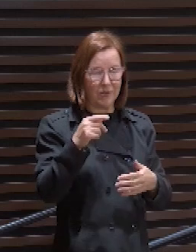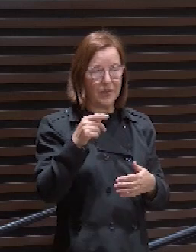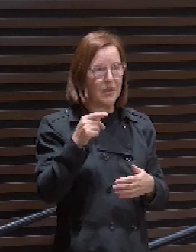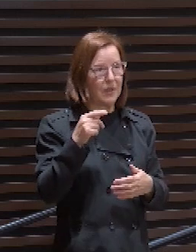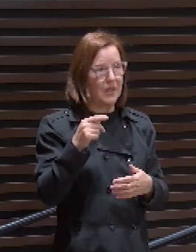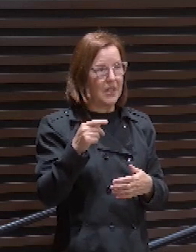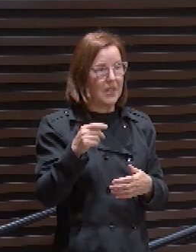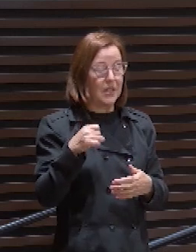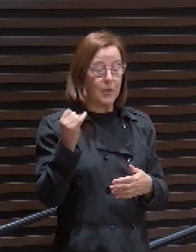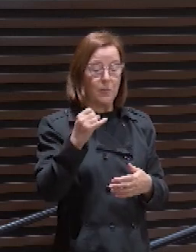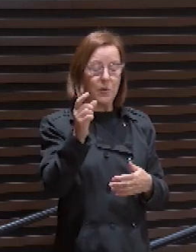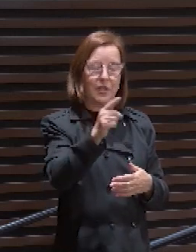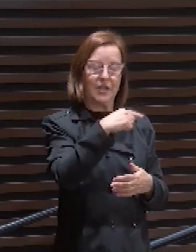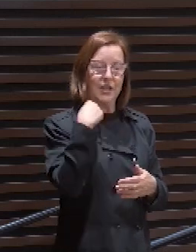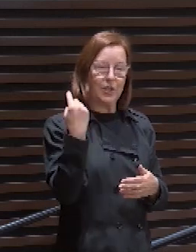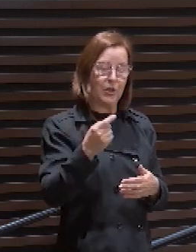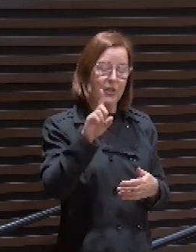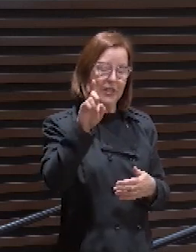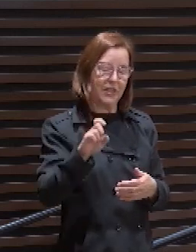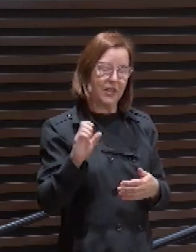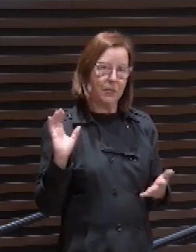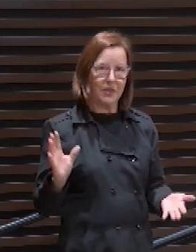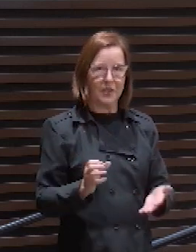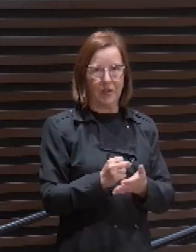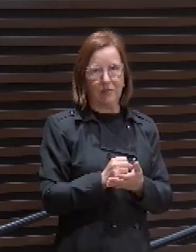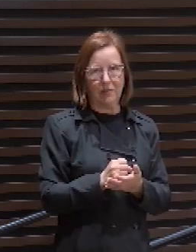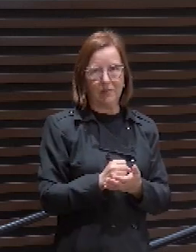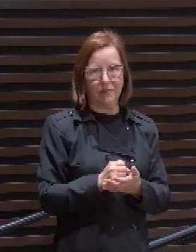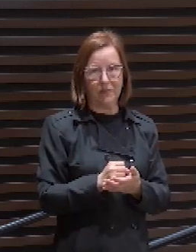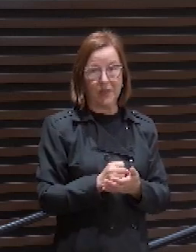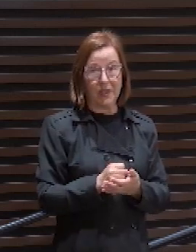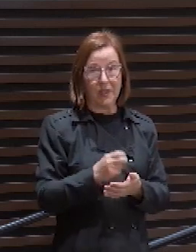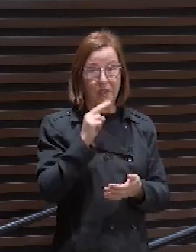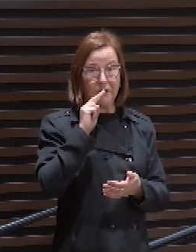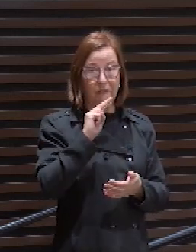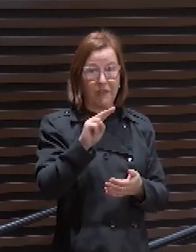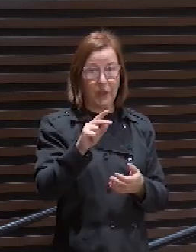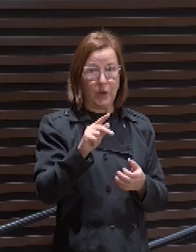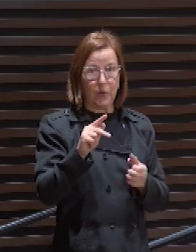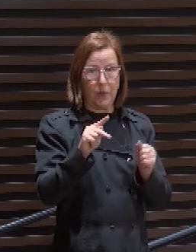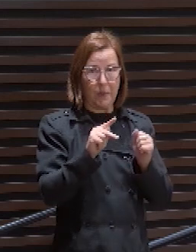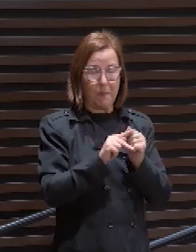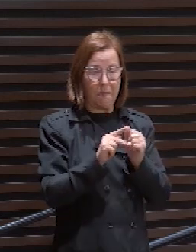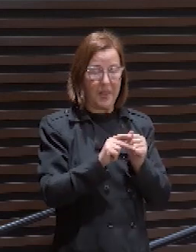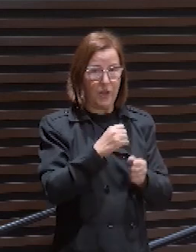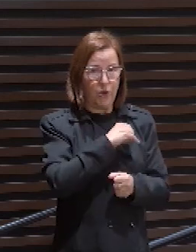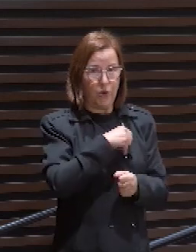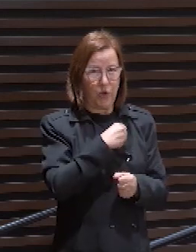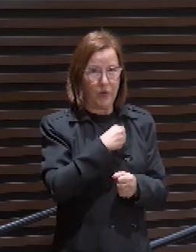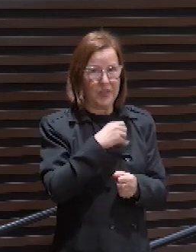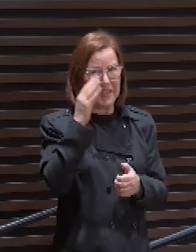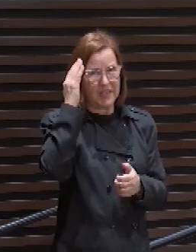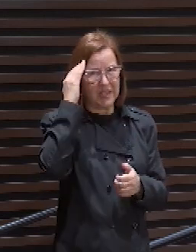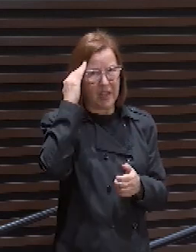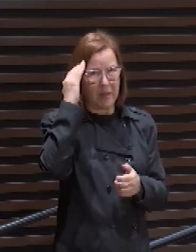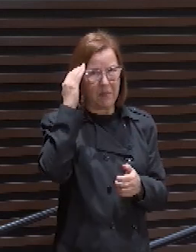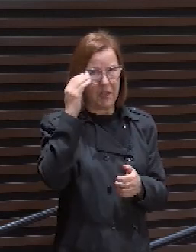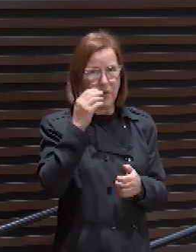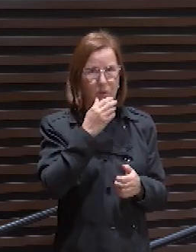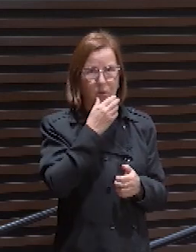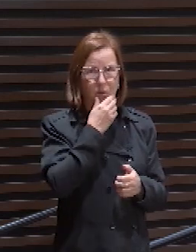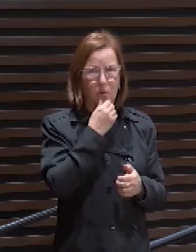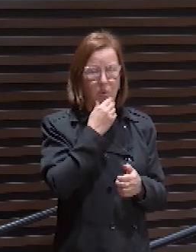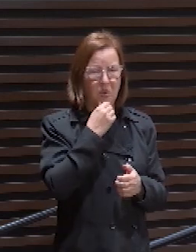salvos. Ao verem a intrepidez de Pedro e João, sabendo que eram homens iletrados e incultos, admiraram-se